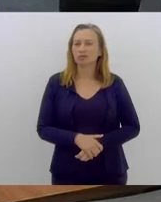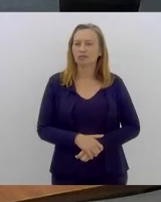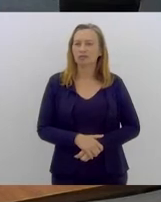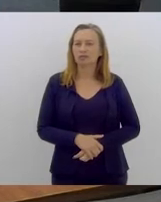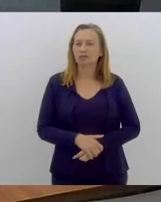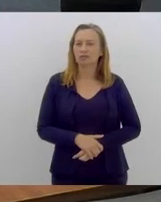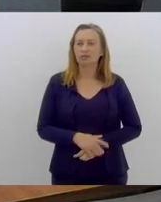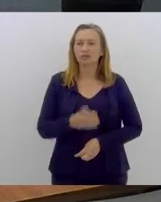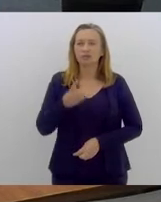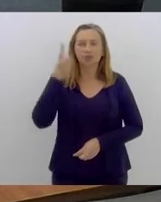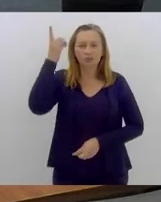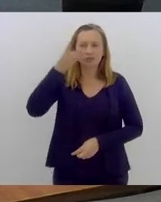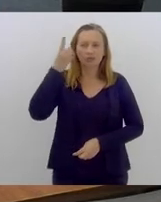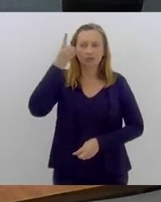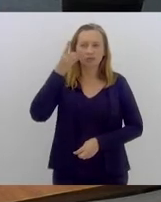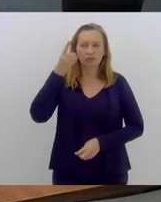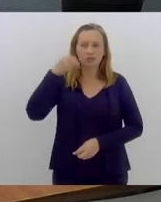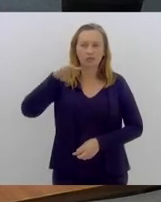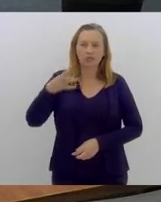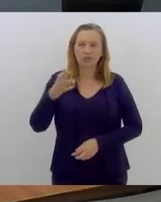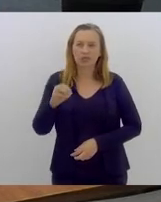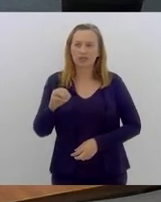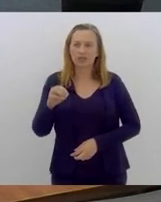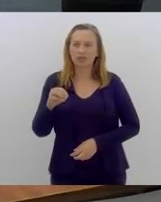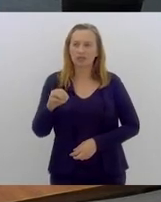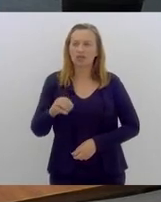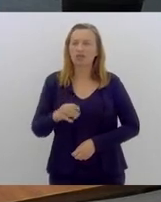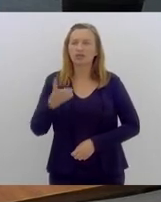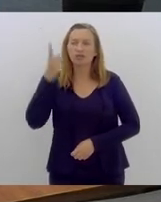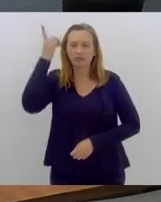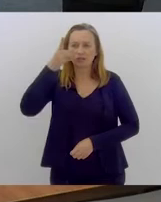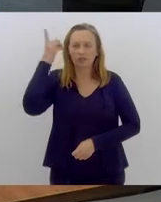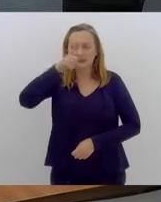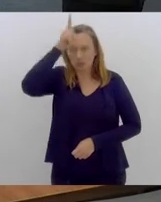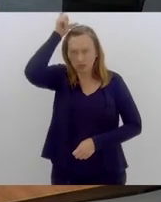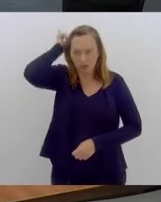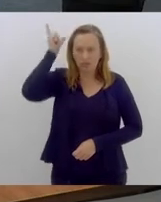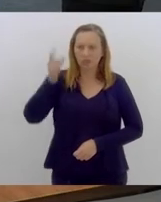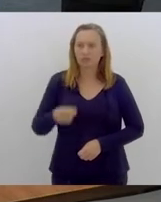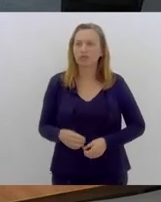Deputado Marcelo Cabeleireiro, presidência designa relator, deputado Luiz Paulo.